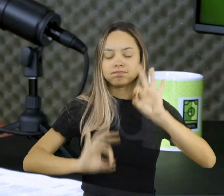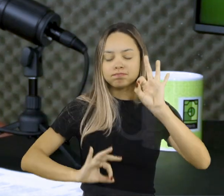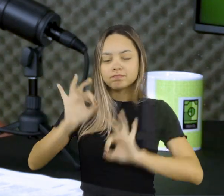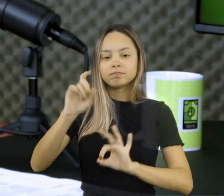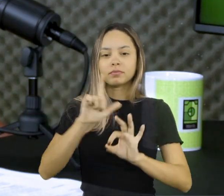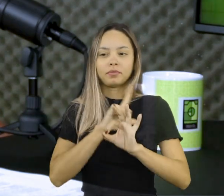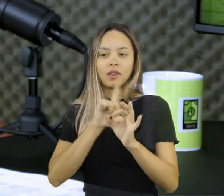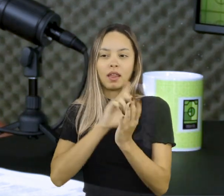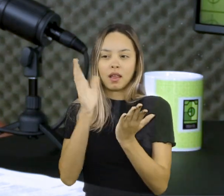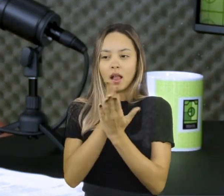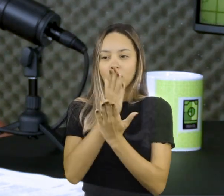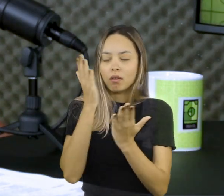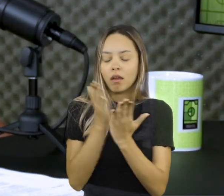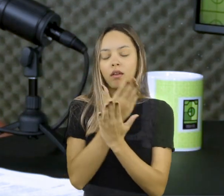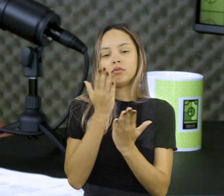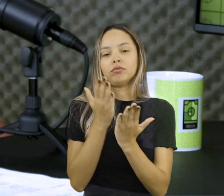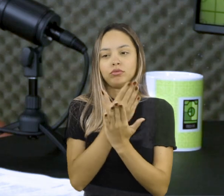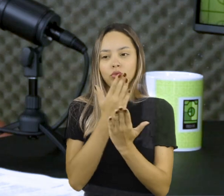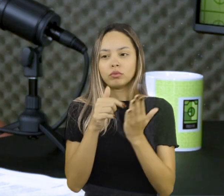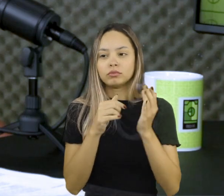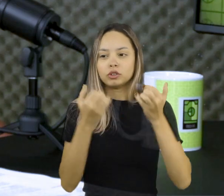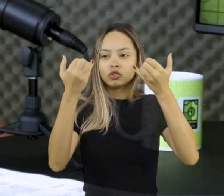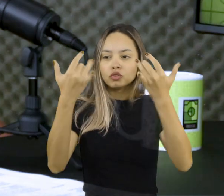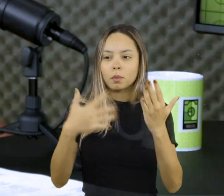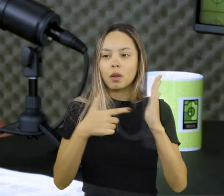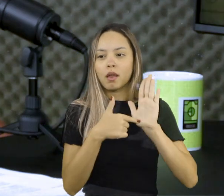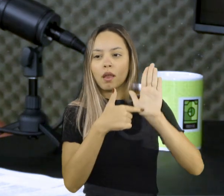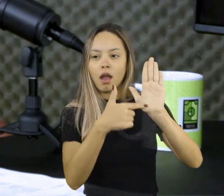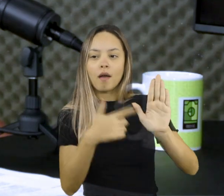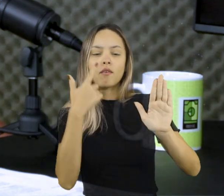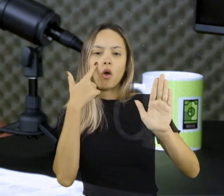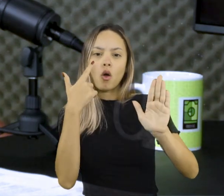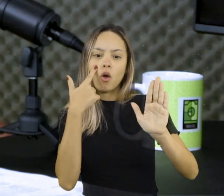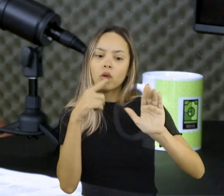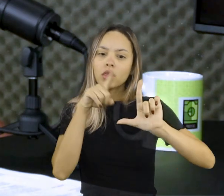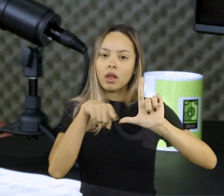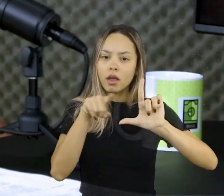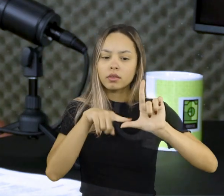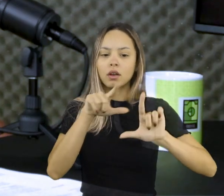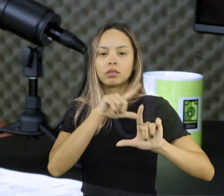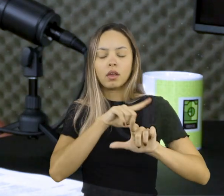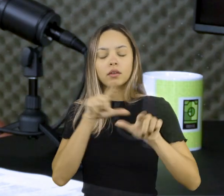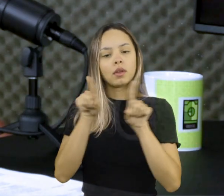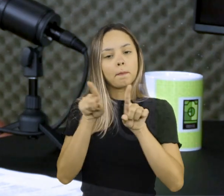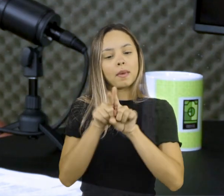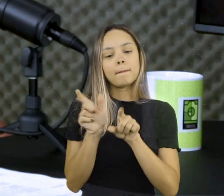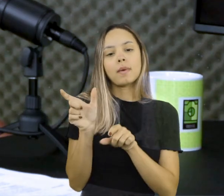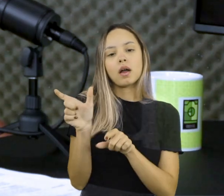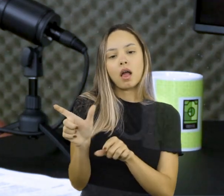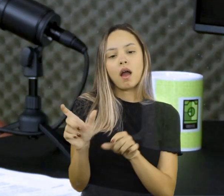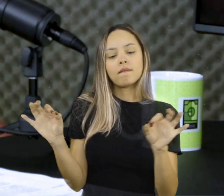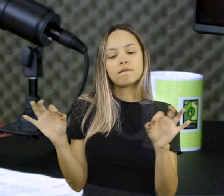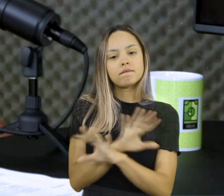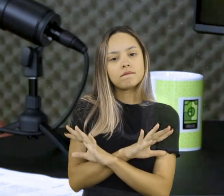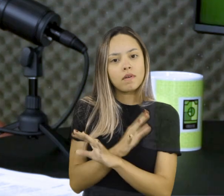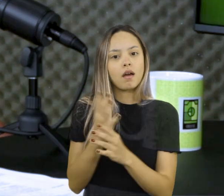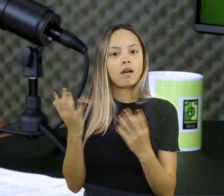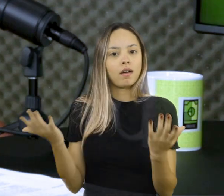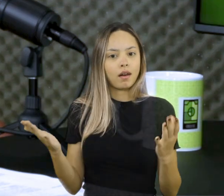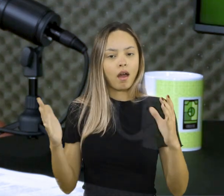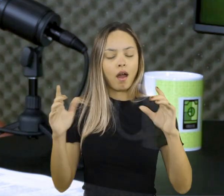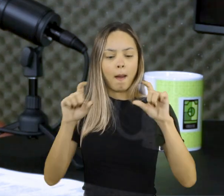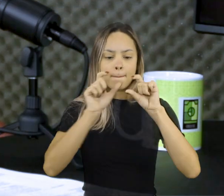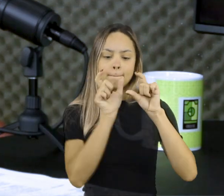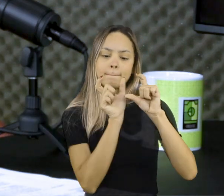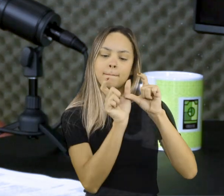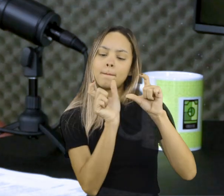caderno escrito, dizia que letra tinha, e perguntava para mim que palavra formava. Então, foi desse